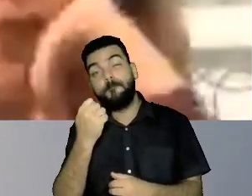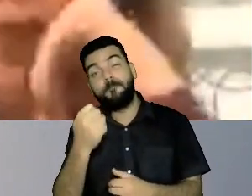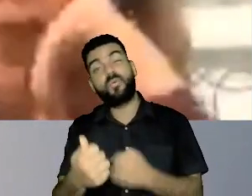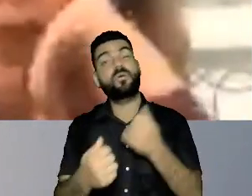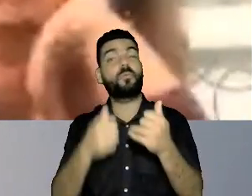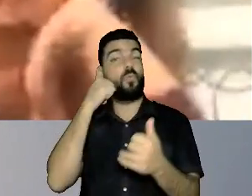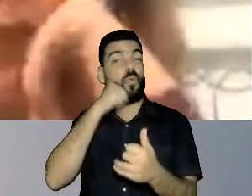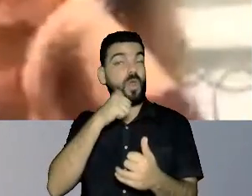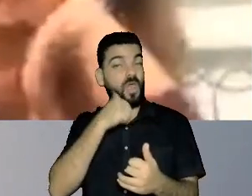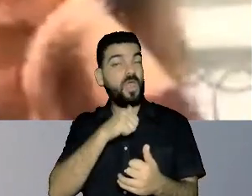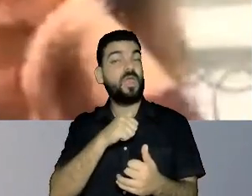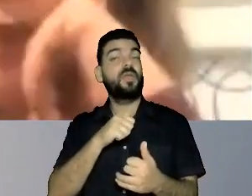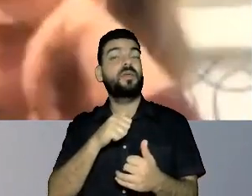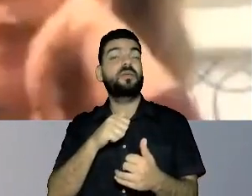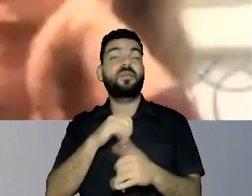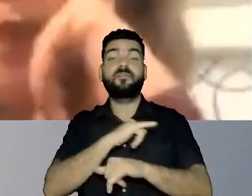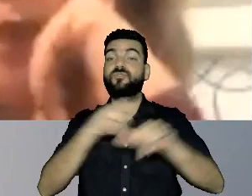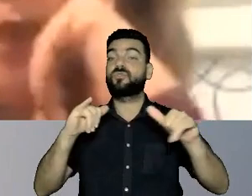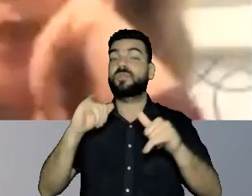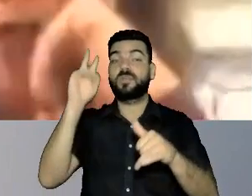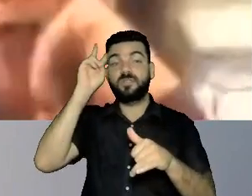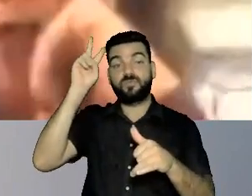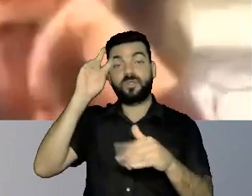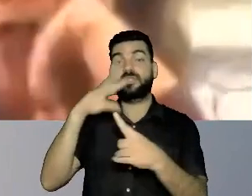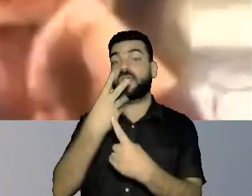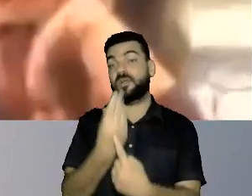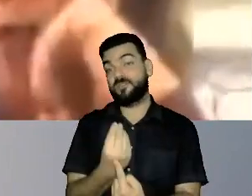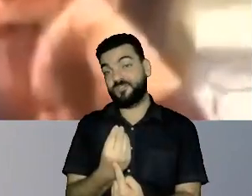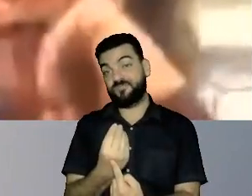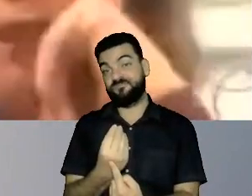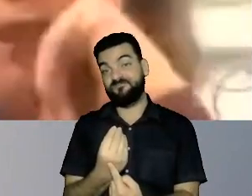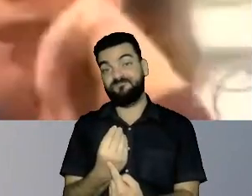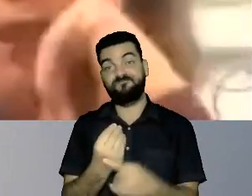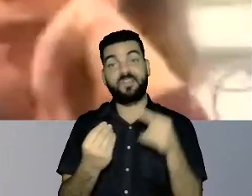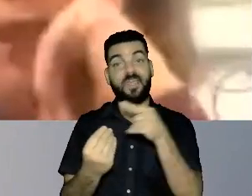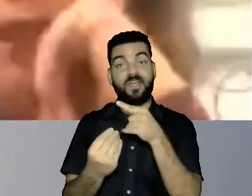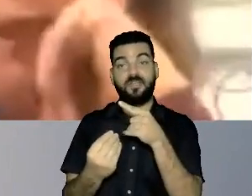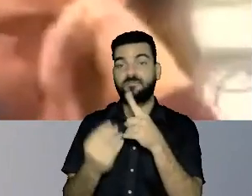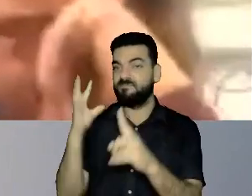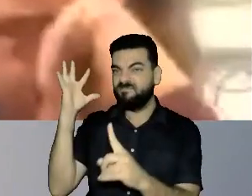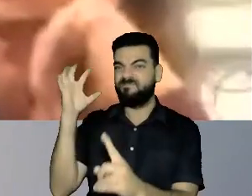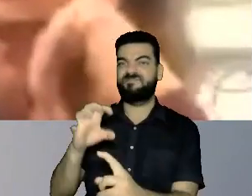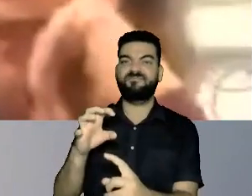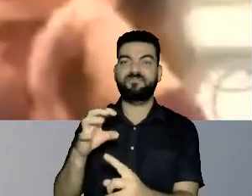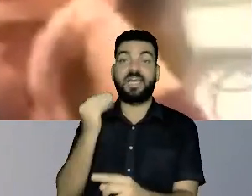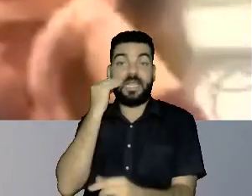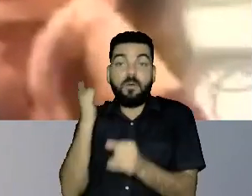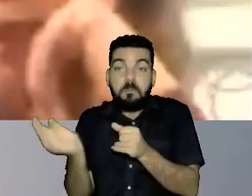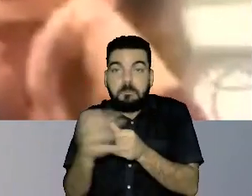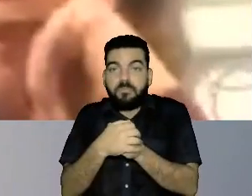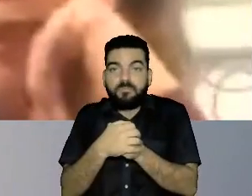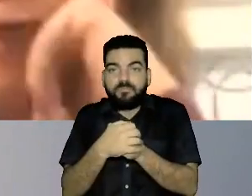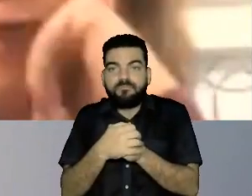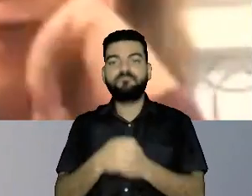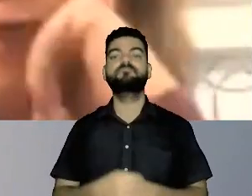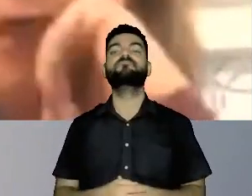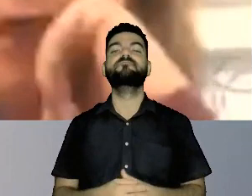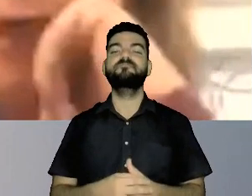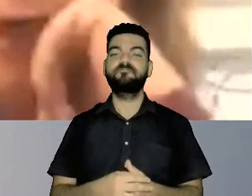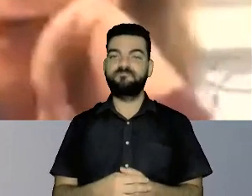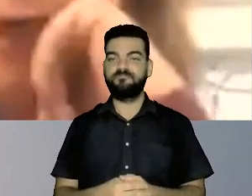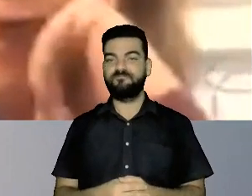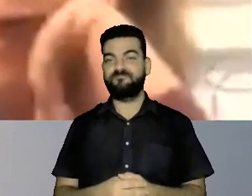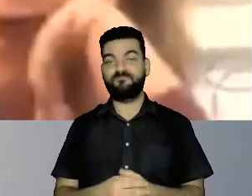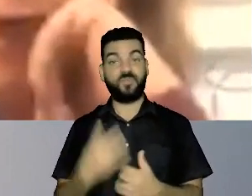a partir de um olhar masculino. Então, algumas dessas mulheres que poderiam constar na história da arte